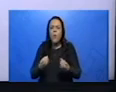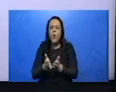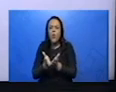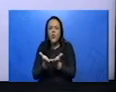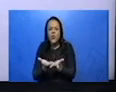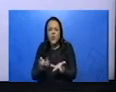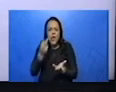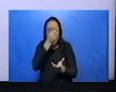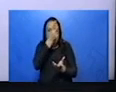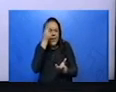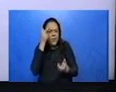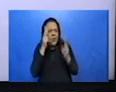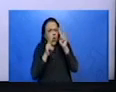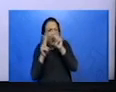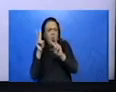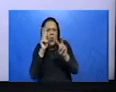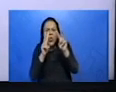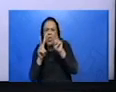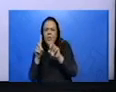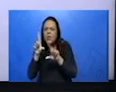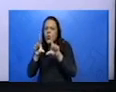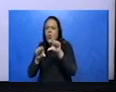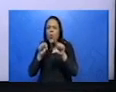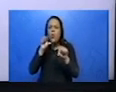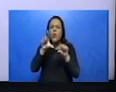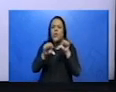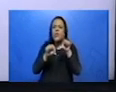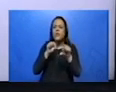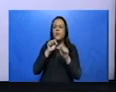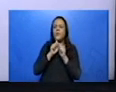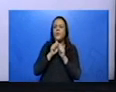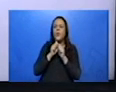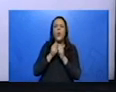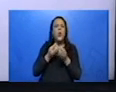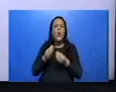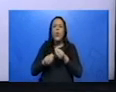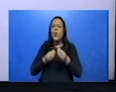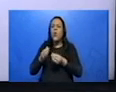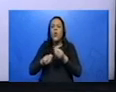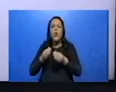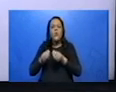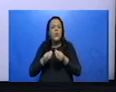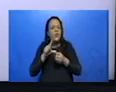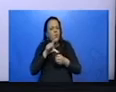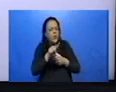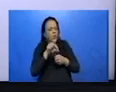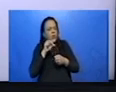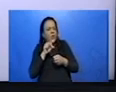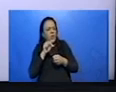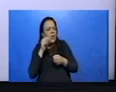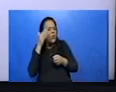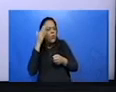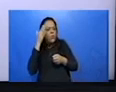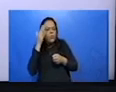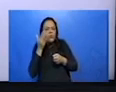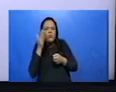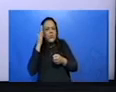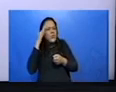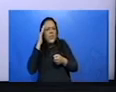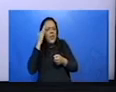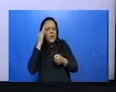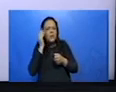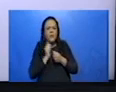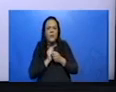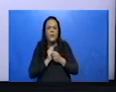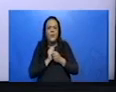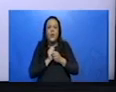olhando, verificando, escolhendo livros. Como que elas vão escolher esse livro? Então,